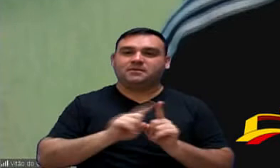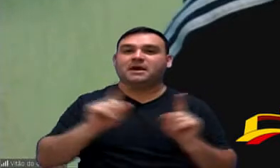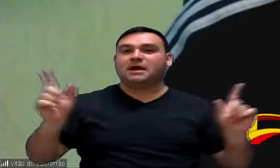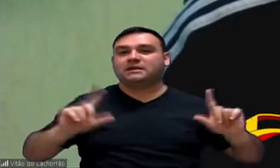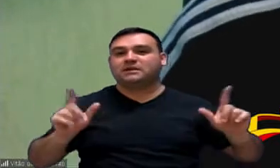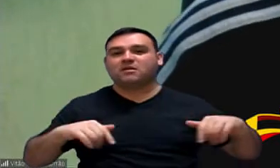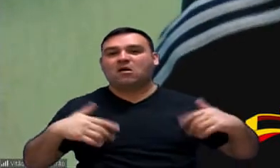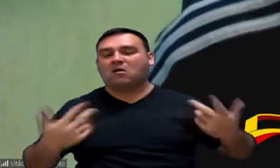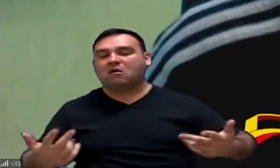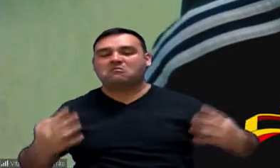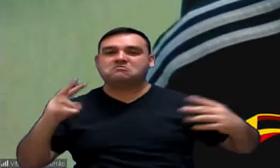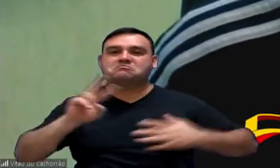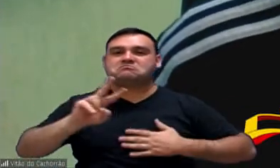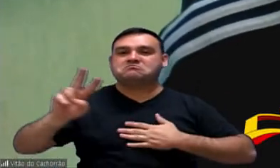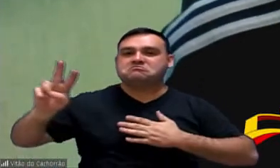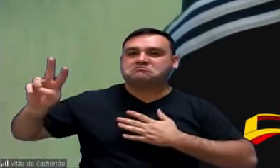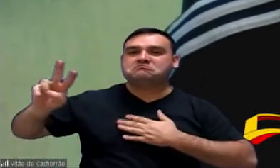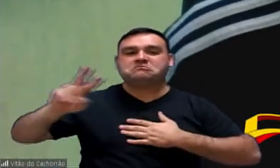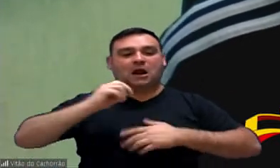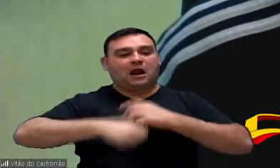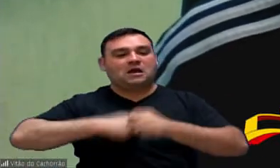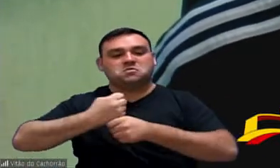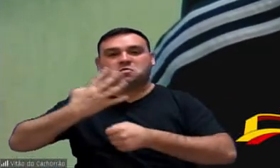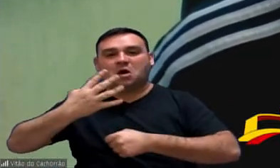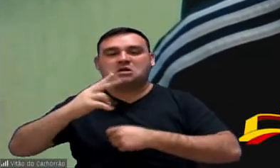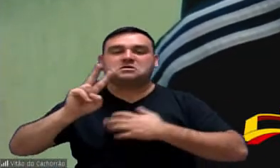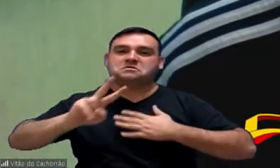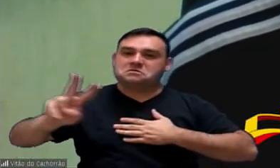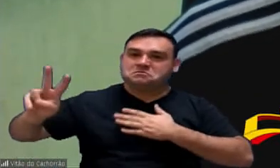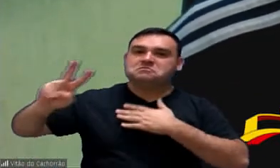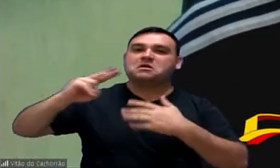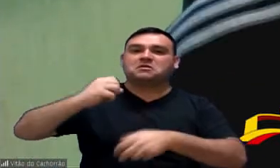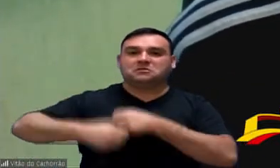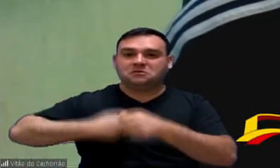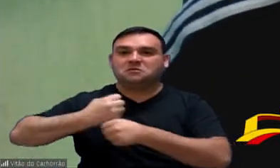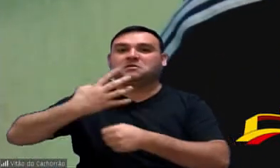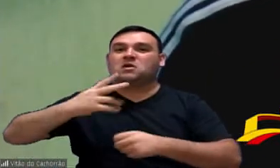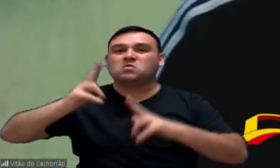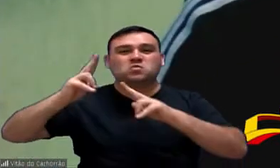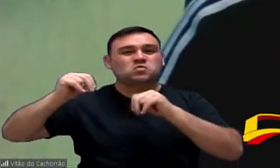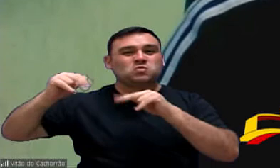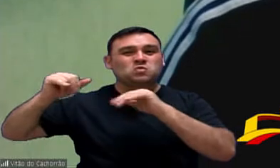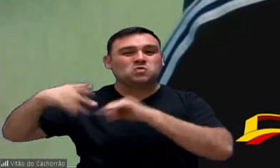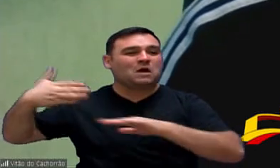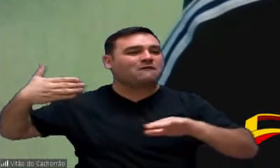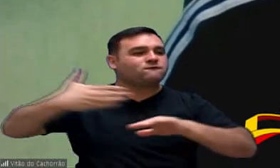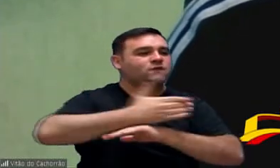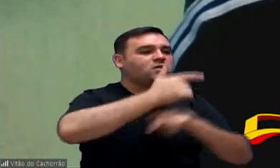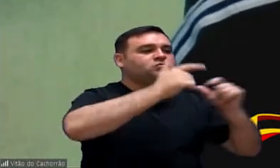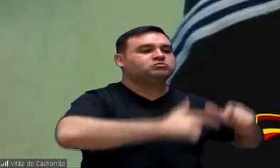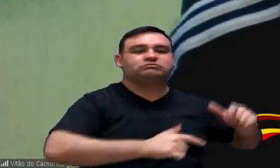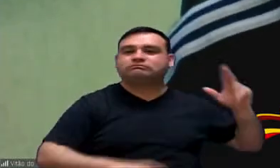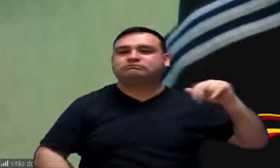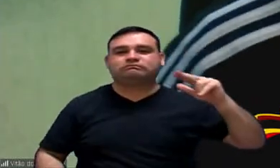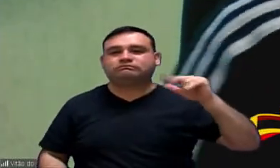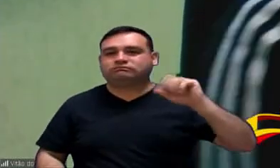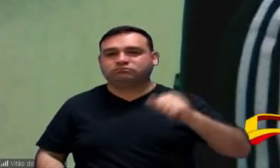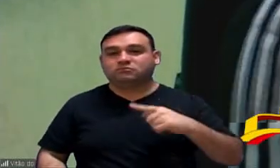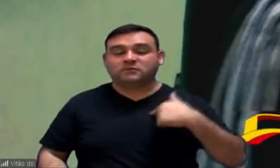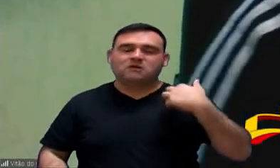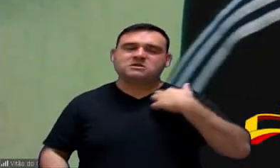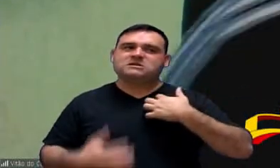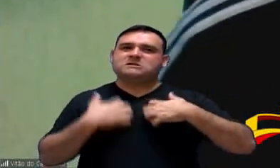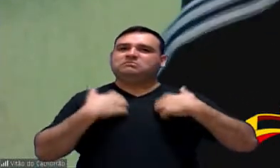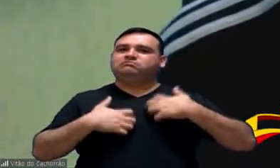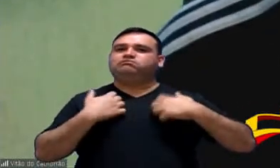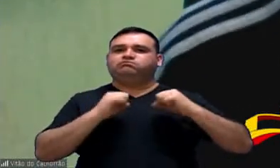só de 4 em 4 anos, esses deputados nunca pisaram na terra, Simoa. Então fica a minha indignação e